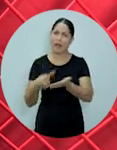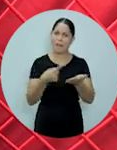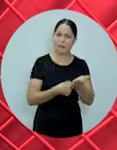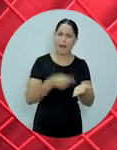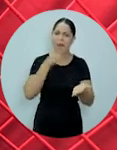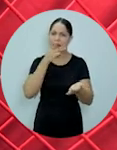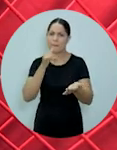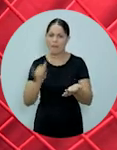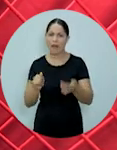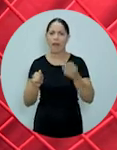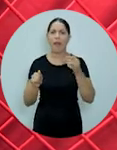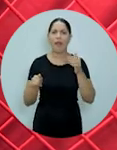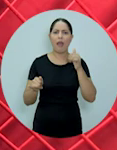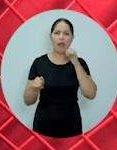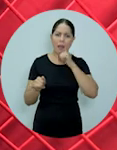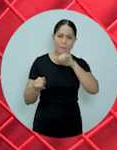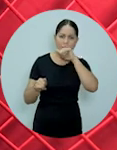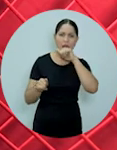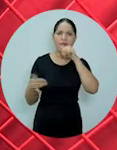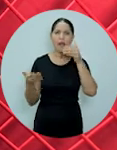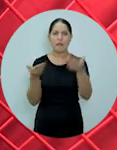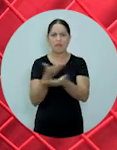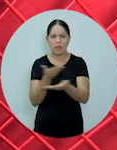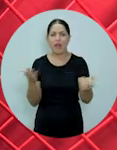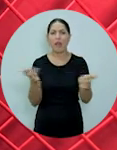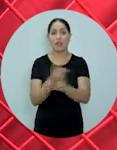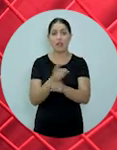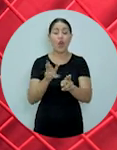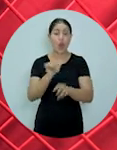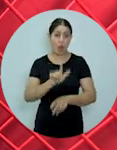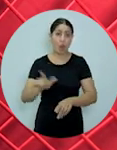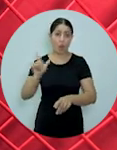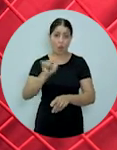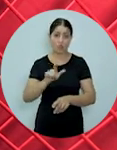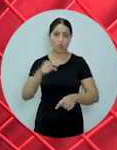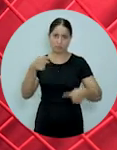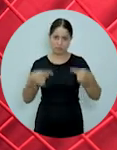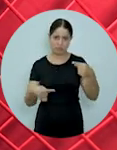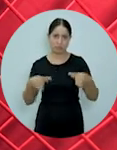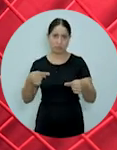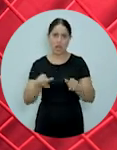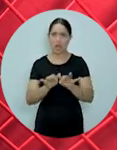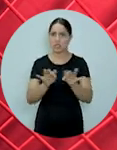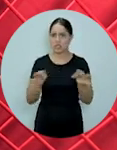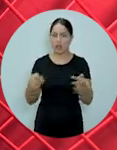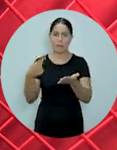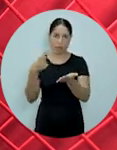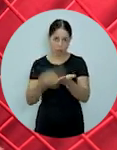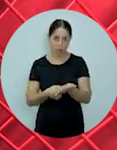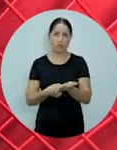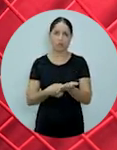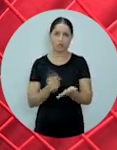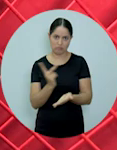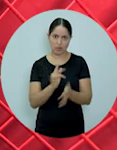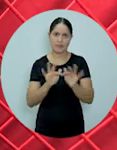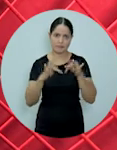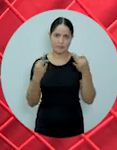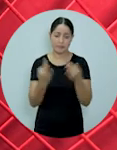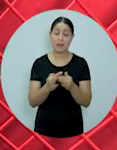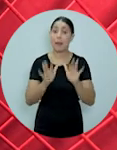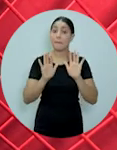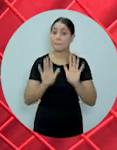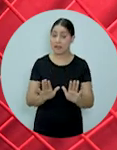estabelecida entre pai e mãe. Claro que sem nenhum problema dentro da dinâmica